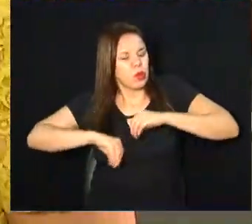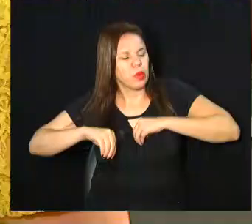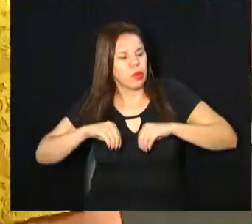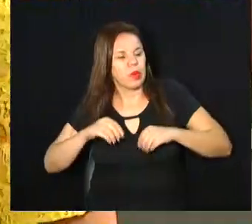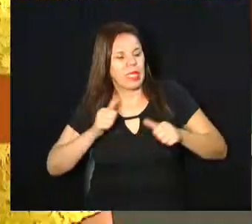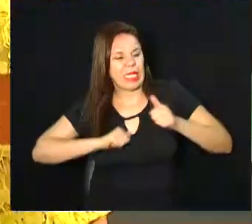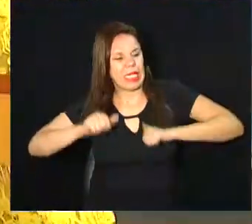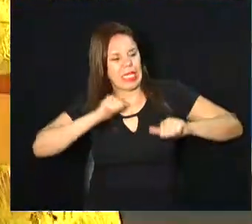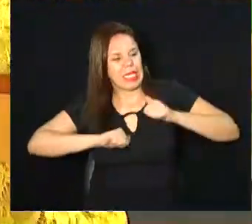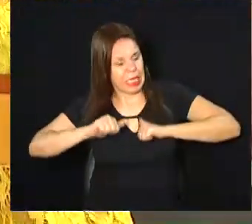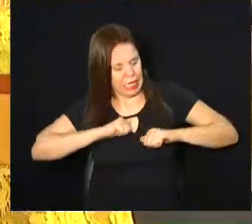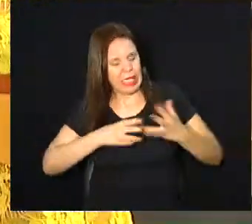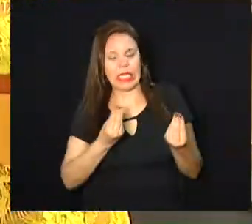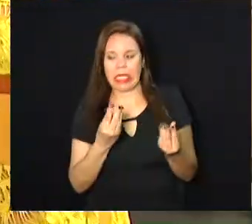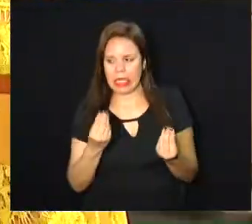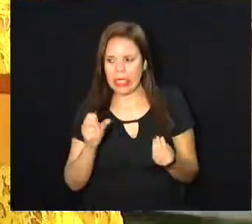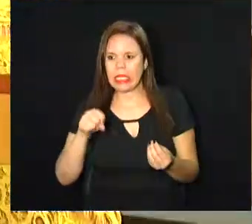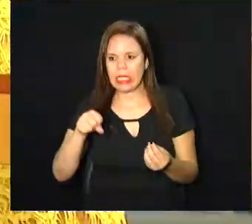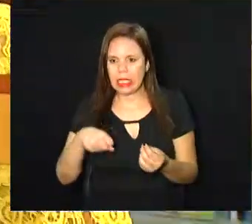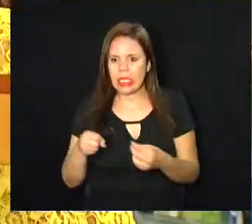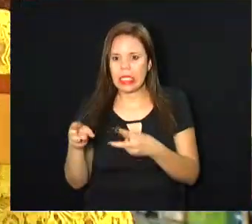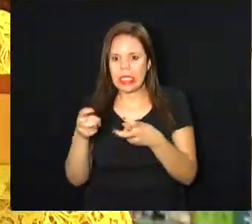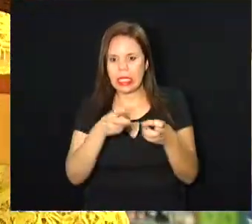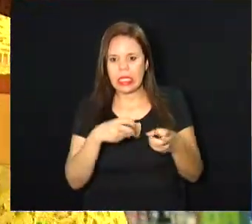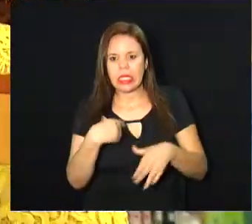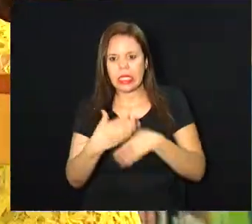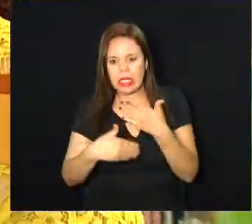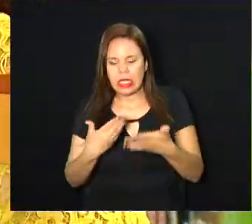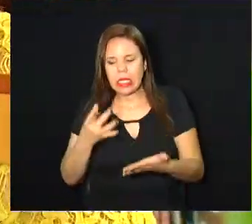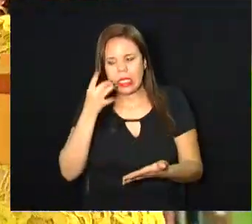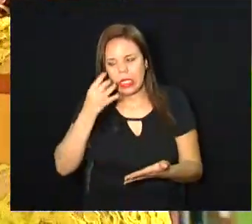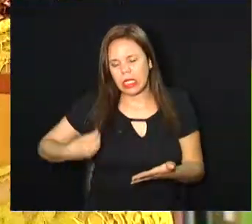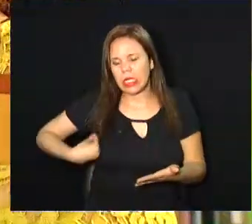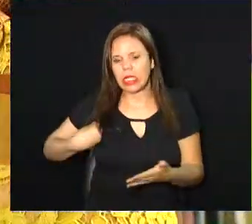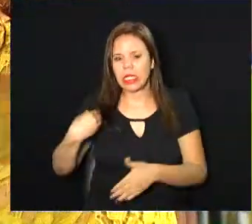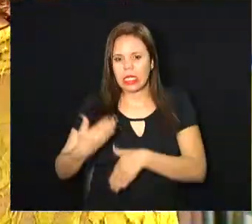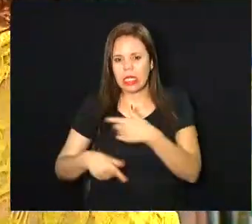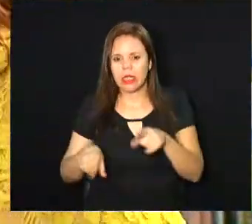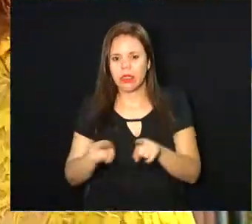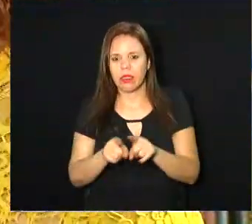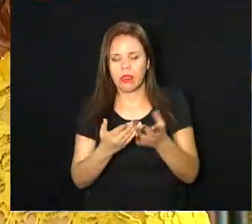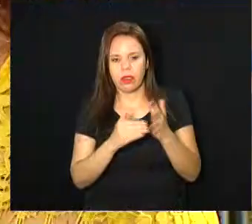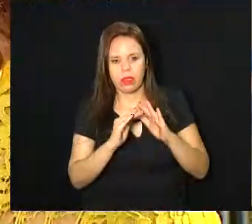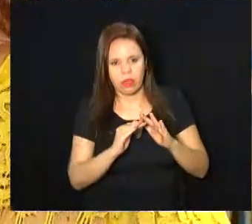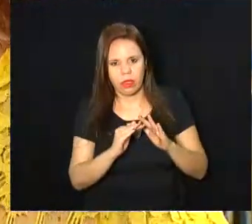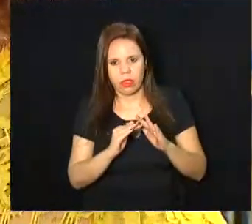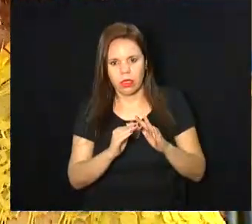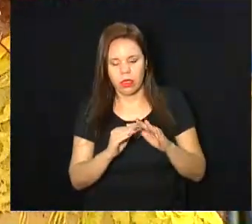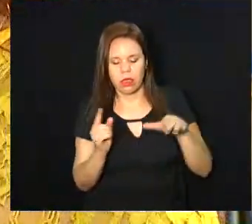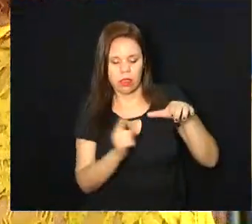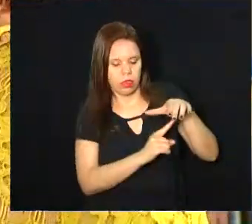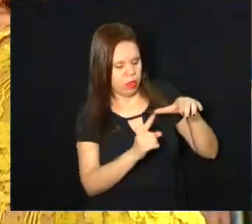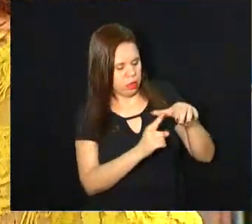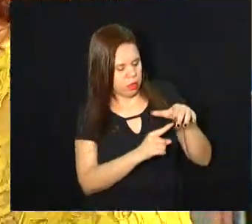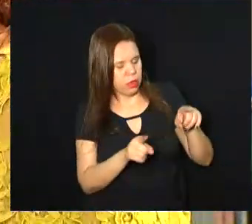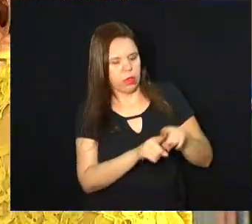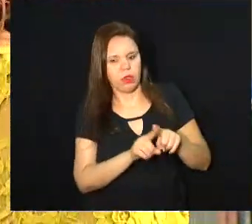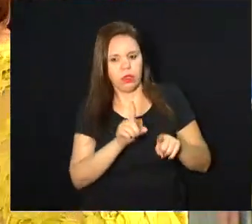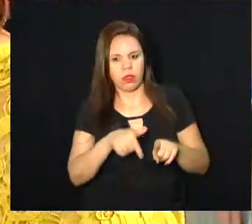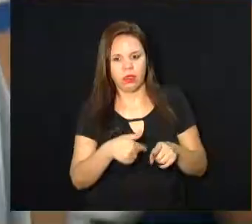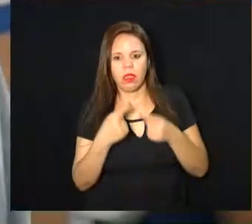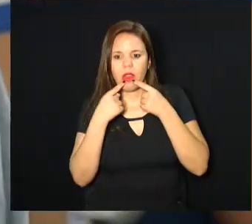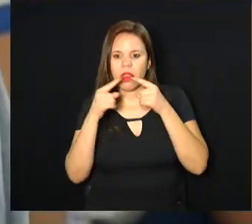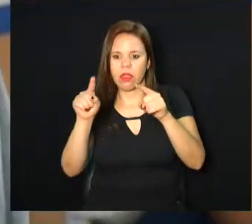ansiedade? Muito, tenho percebido muito. Está cada vez mais presente isso tanto nas escolas quanto na clínica. Essa queixa